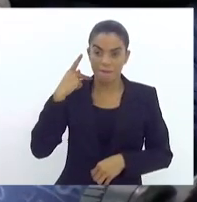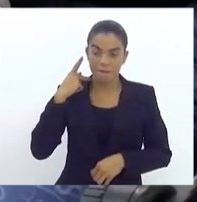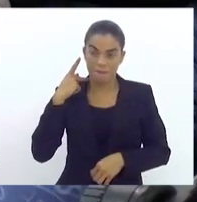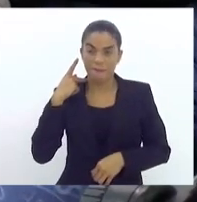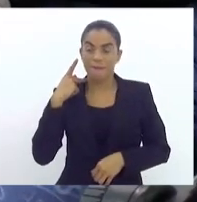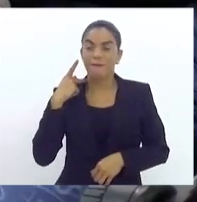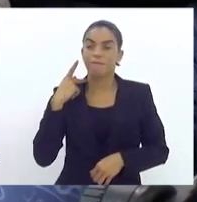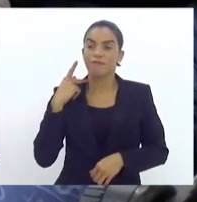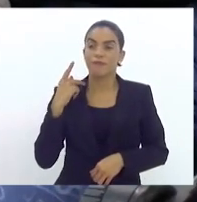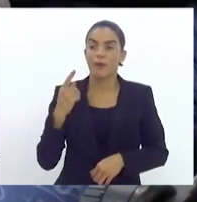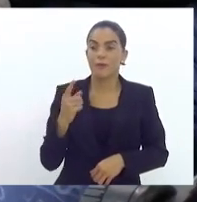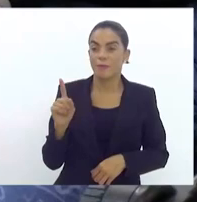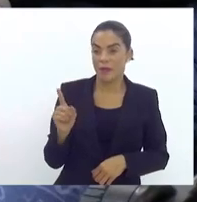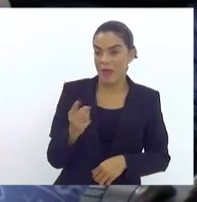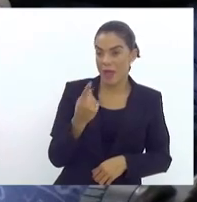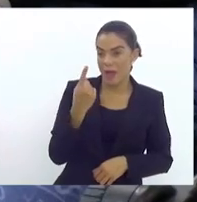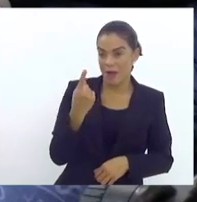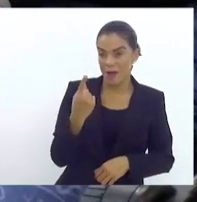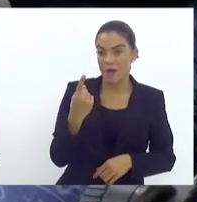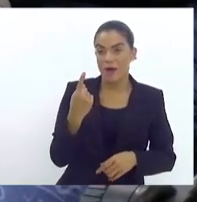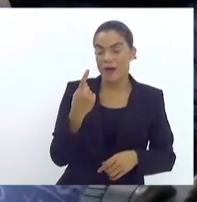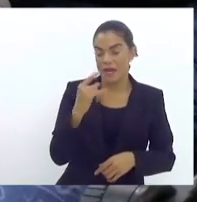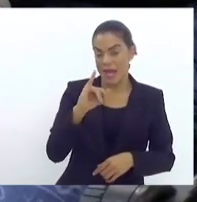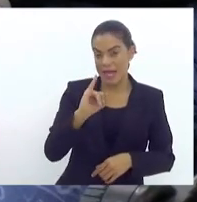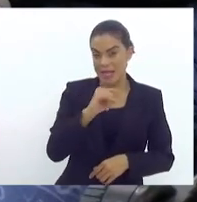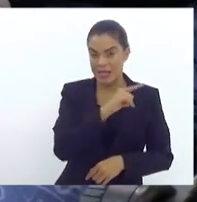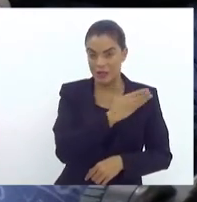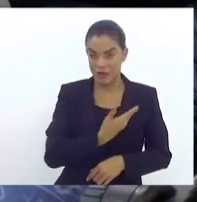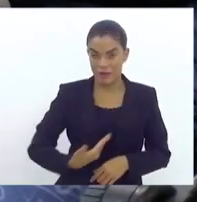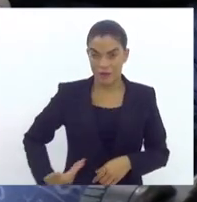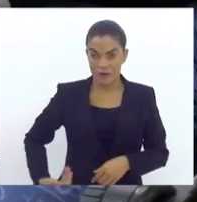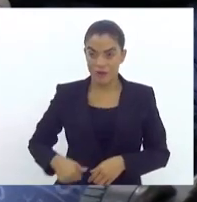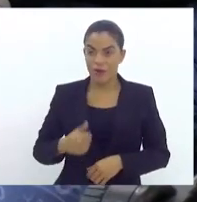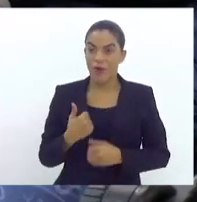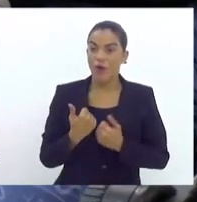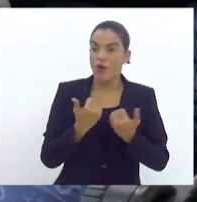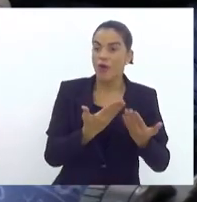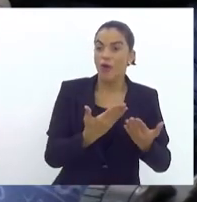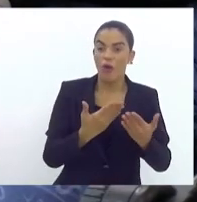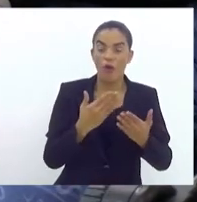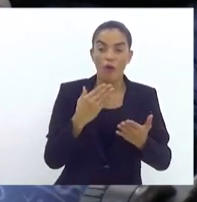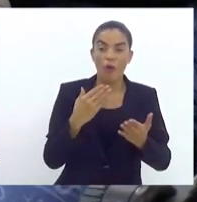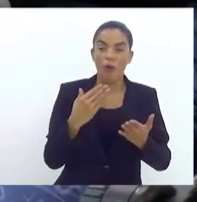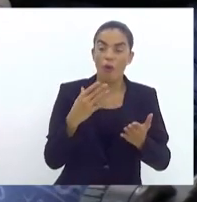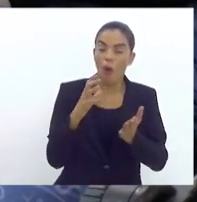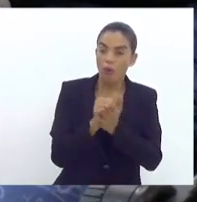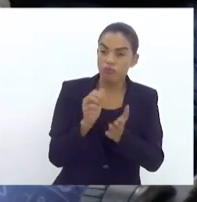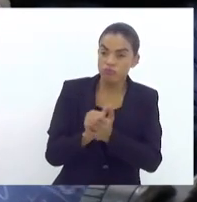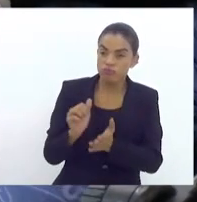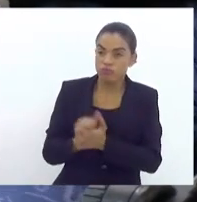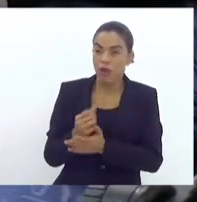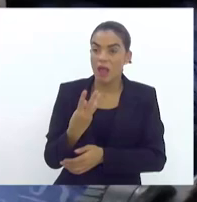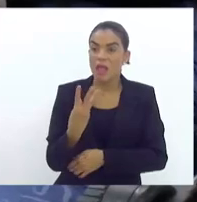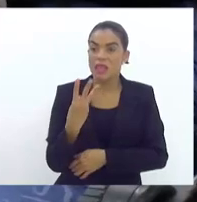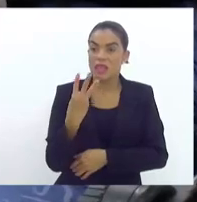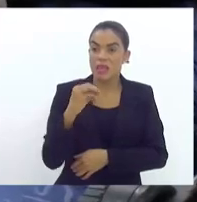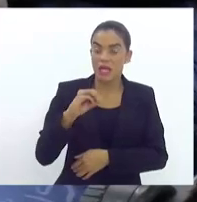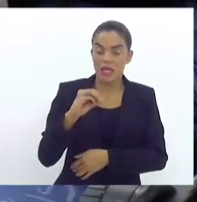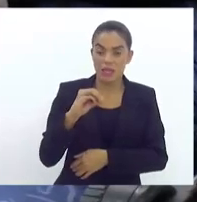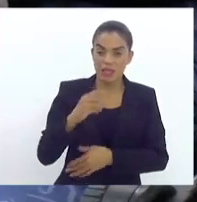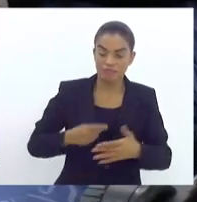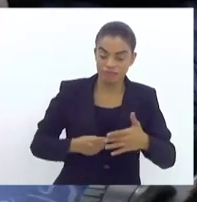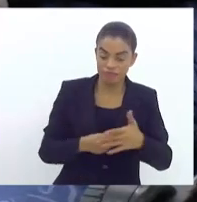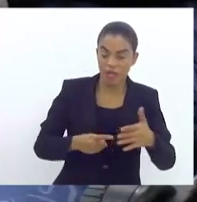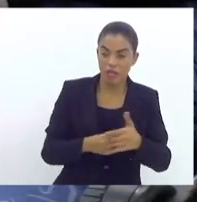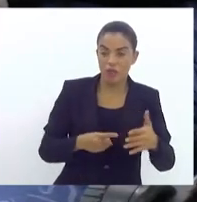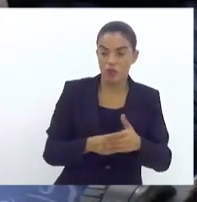promotoria que a segunda promotoria da Ilha venador só da lei o governador Eu ofereço 30 denúncias contra homens por violência doméstica por mês